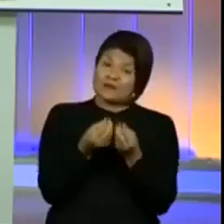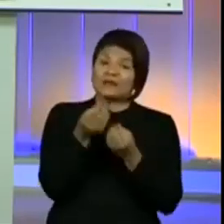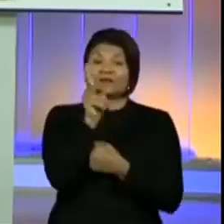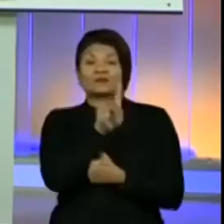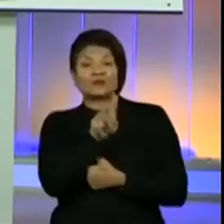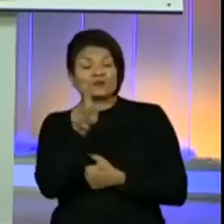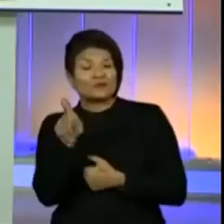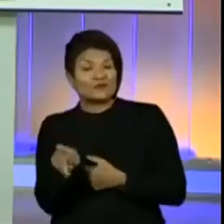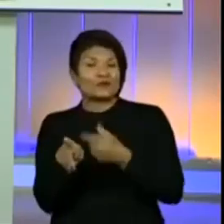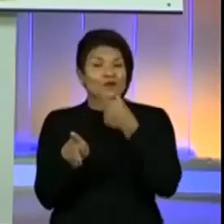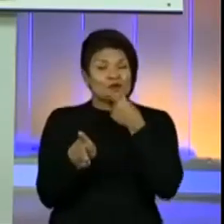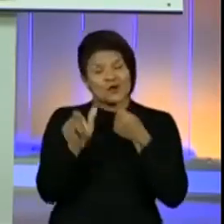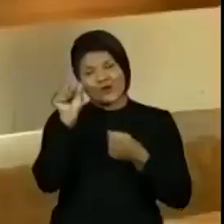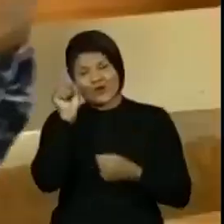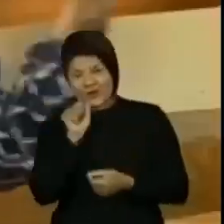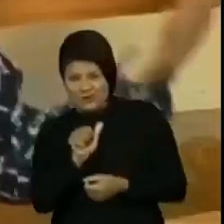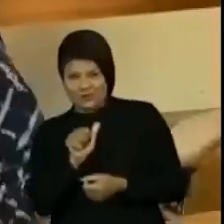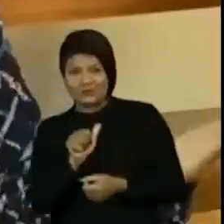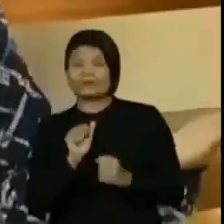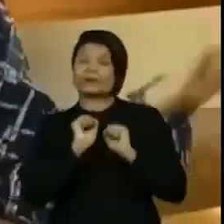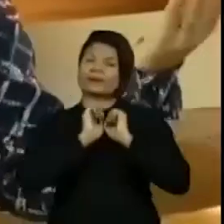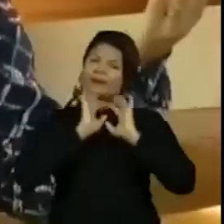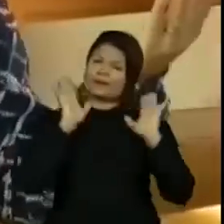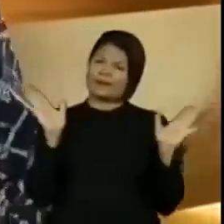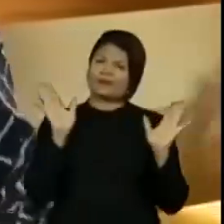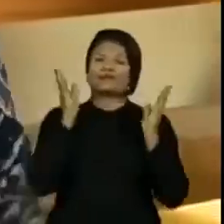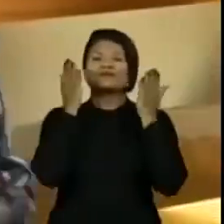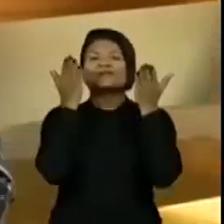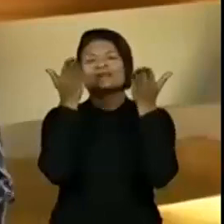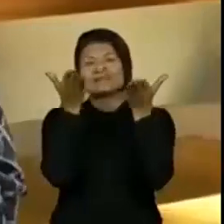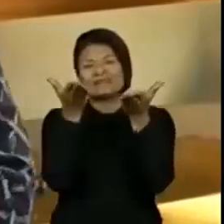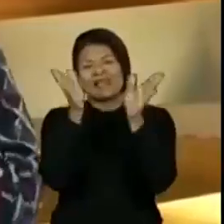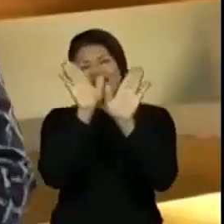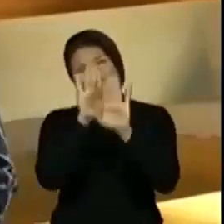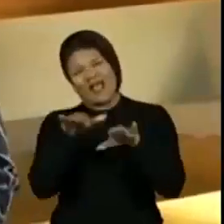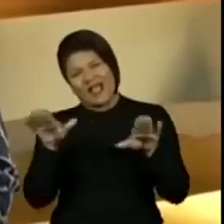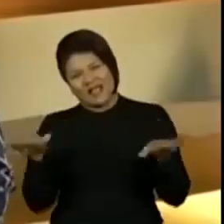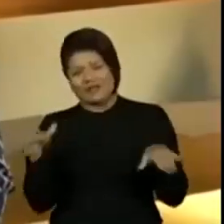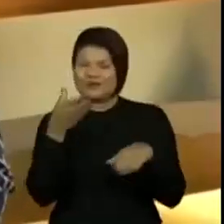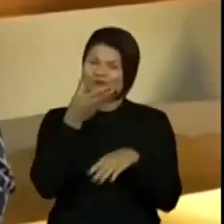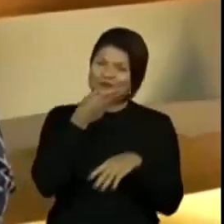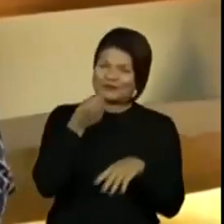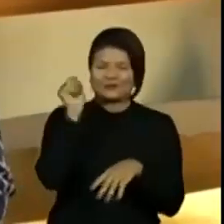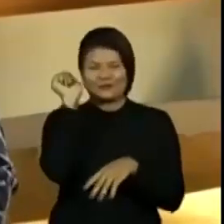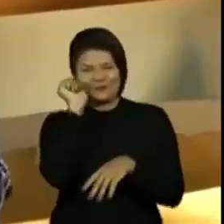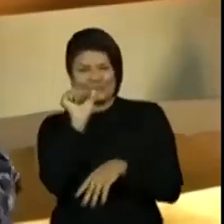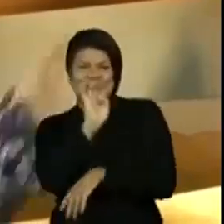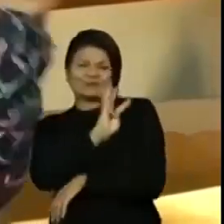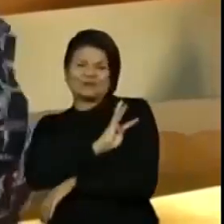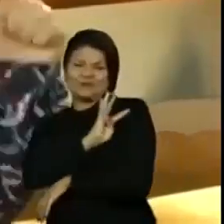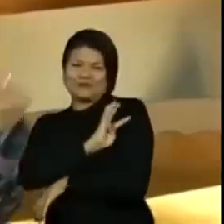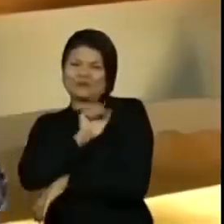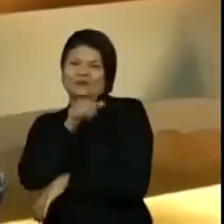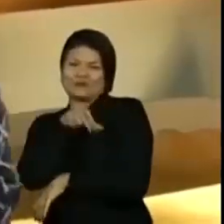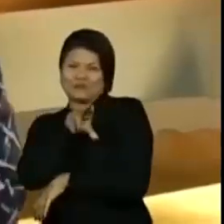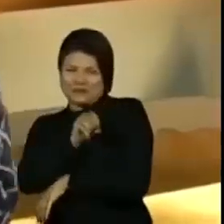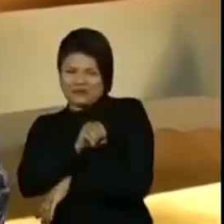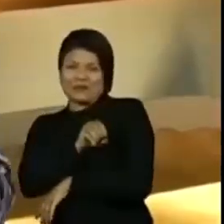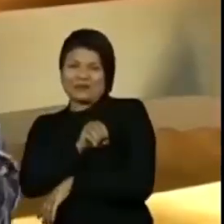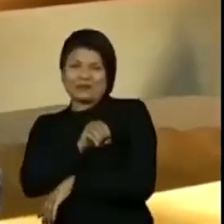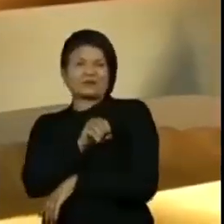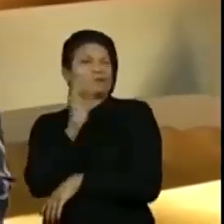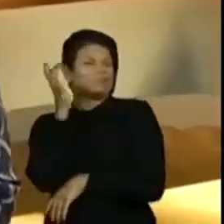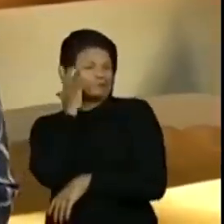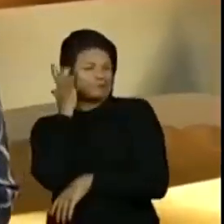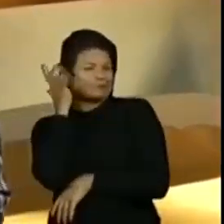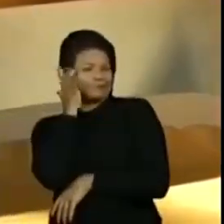professores, professoras e, claro, a você, aluno e aluna do 4º ano. Galerinha sabida e